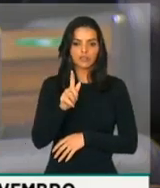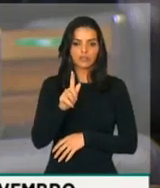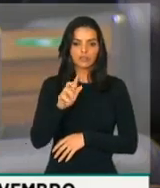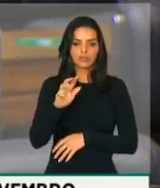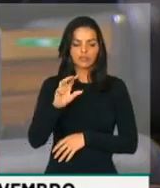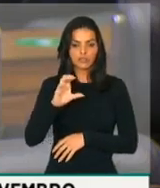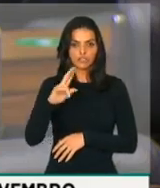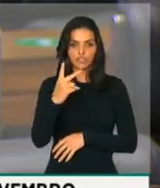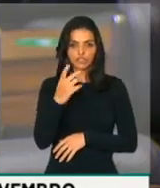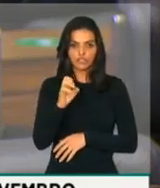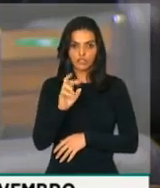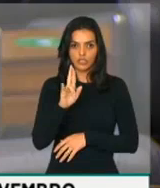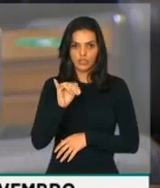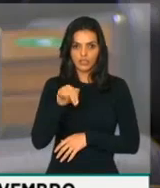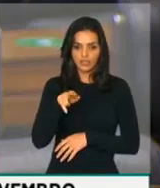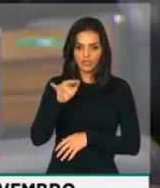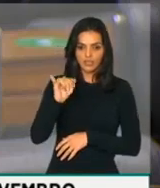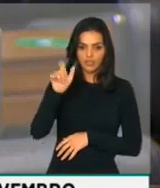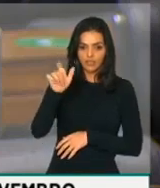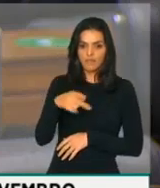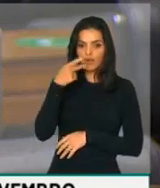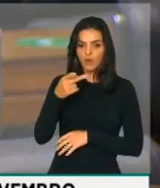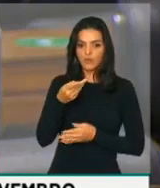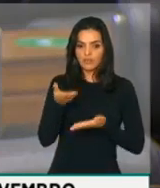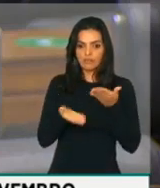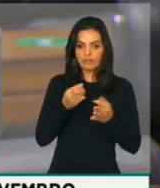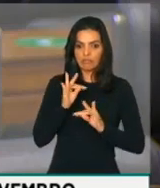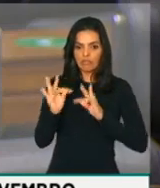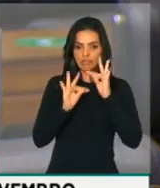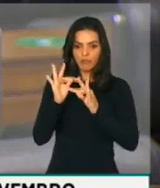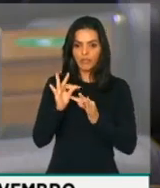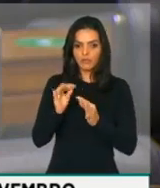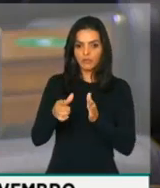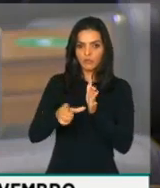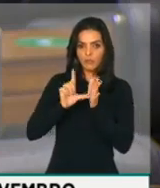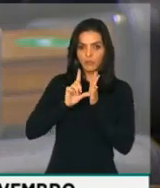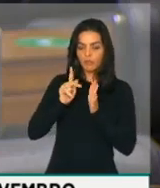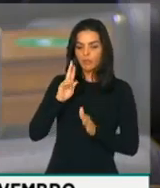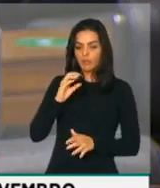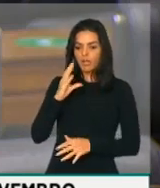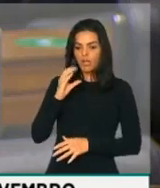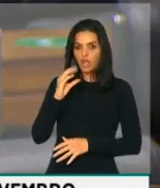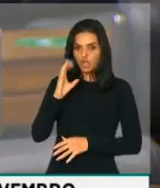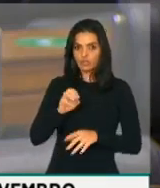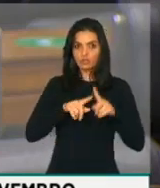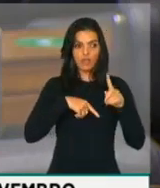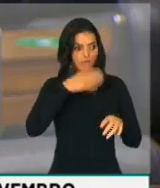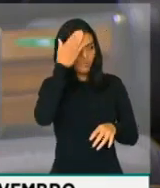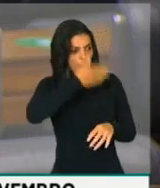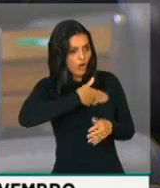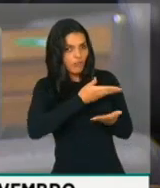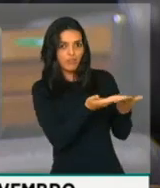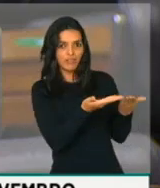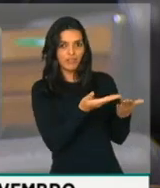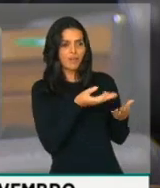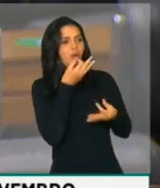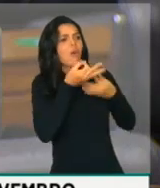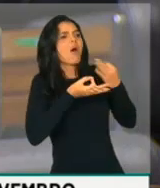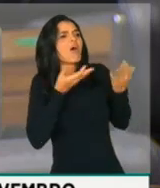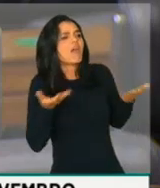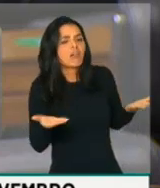falou sobre o tratamento precoce. Contra fatos não existe argumento, senhor presidente. Dia 8/4, sai